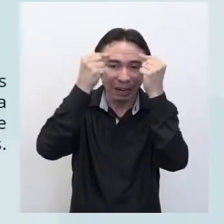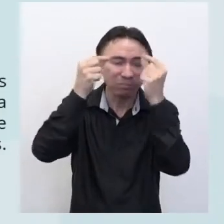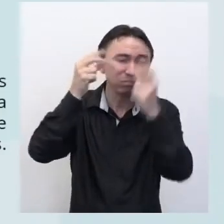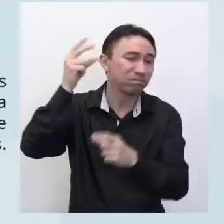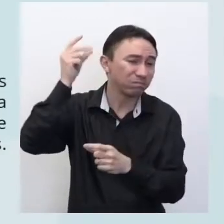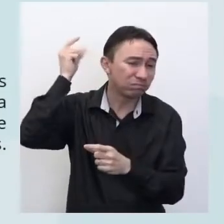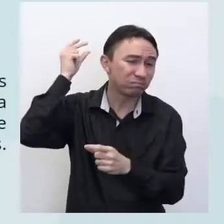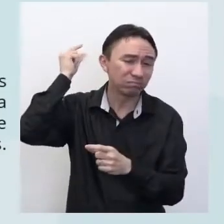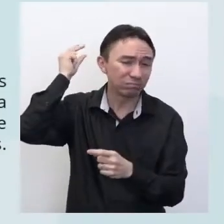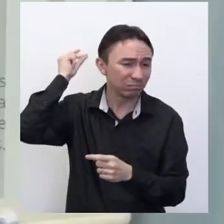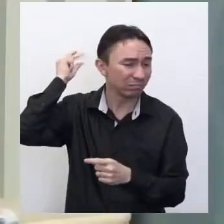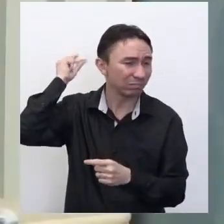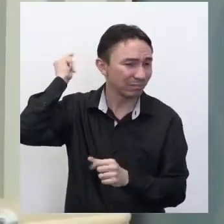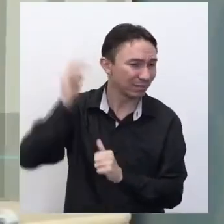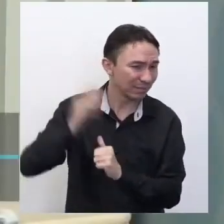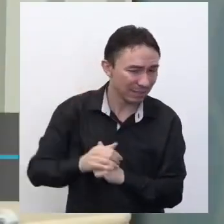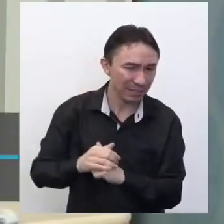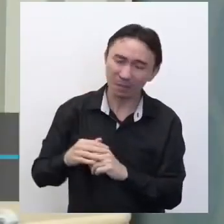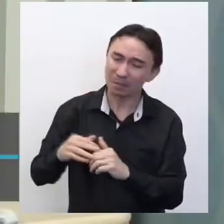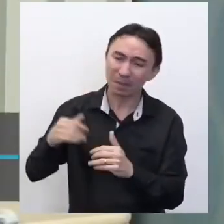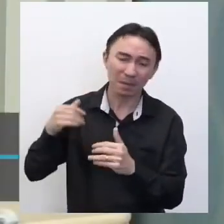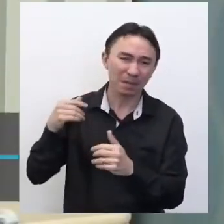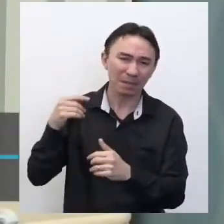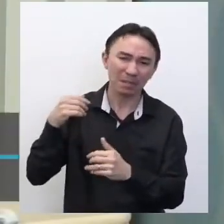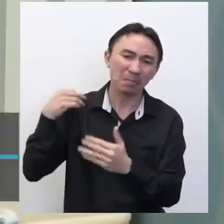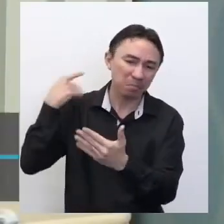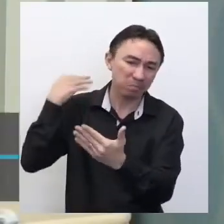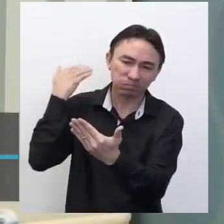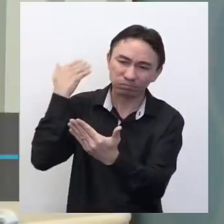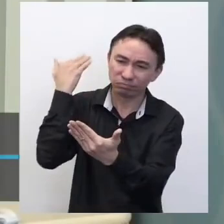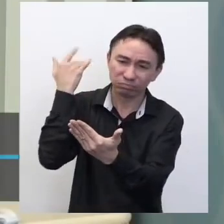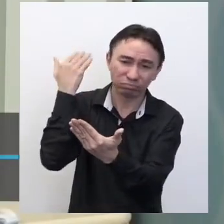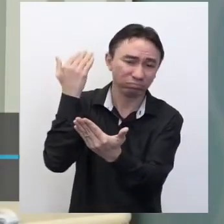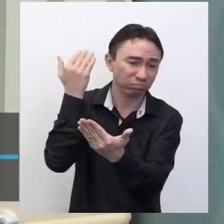muitos ecos ao longo da história, né?